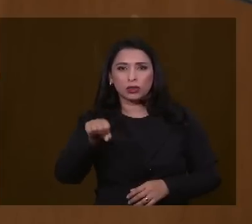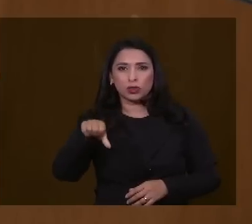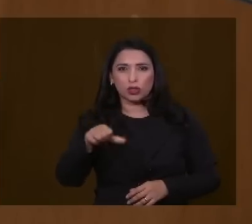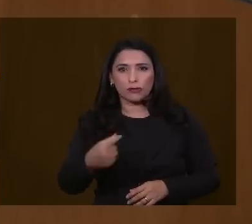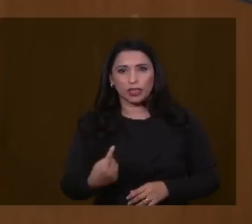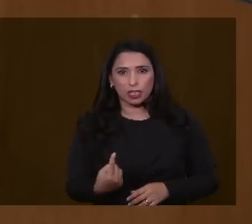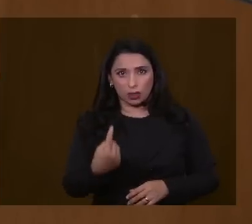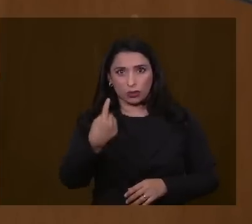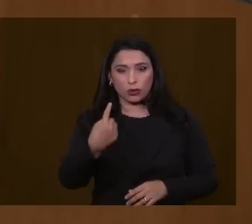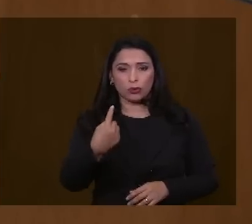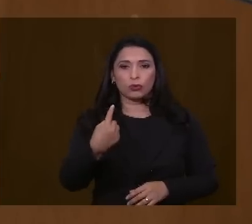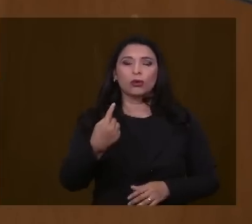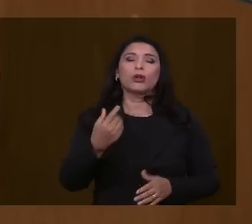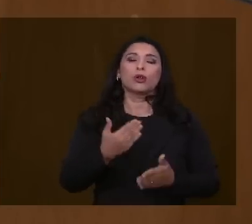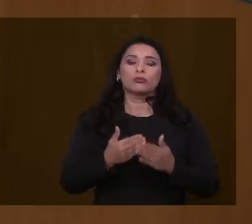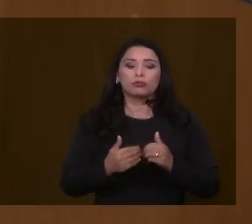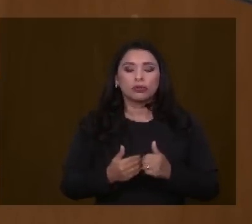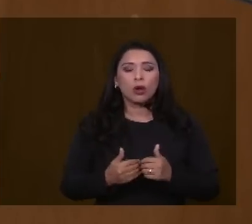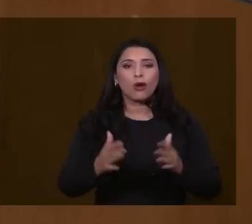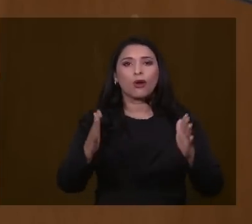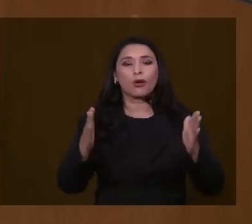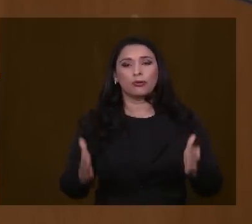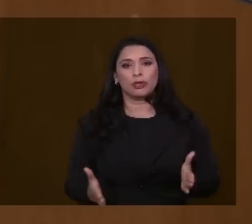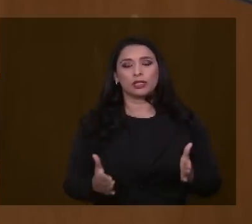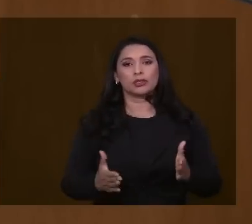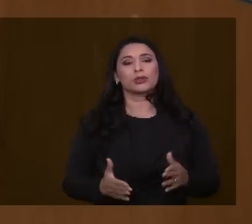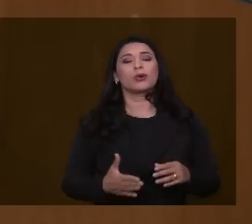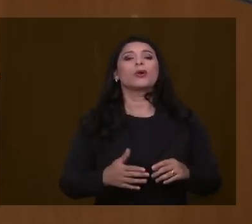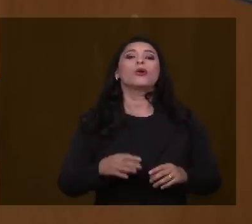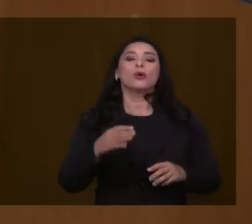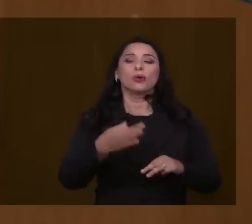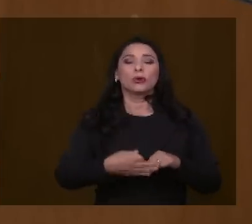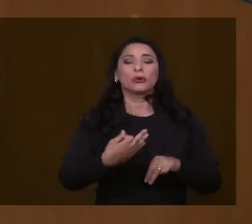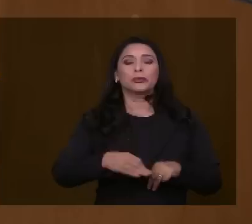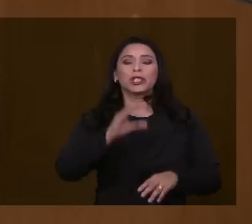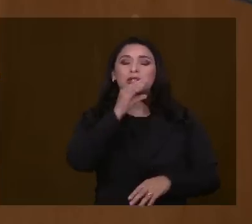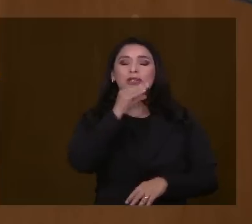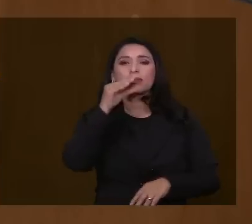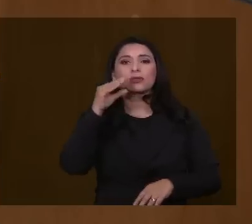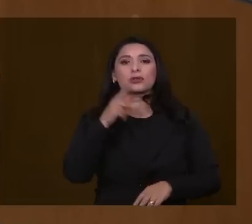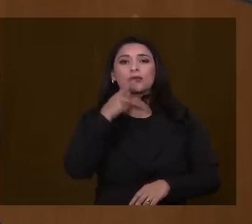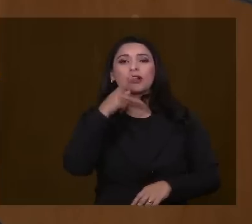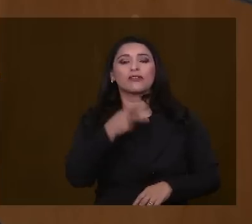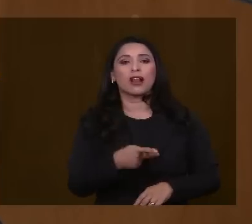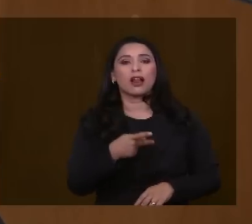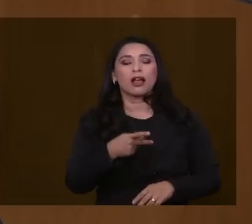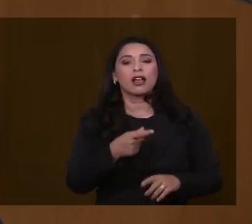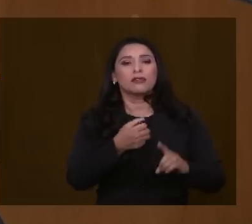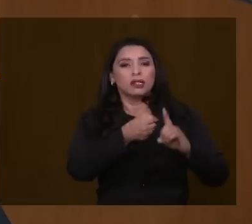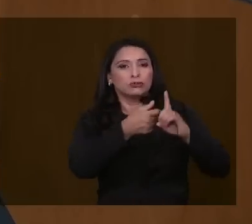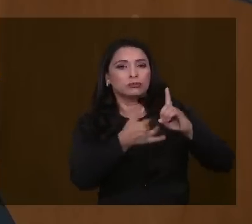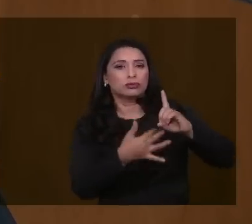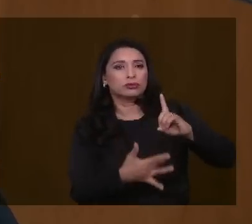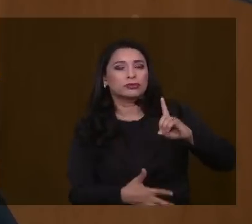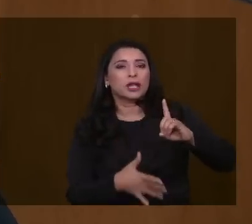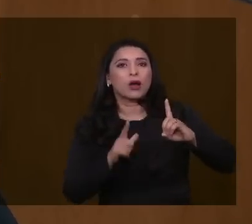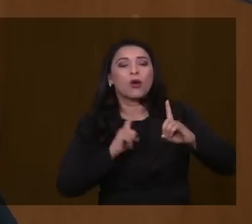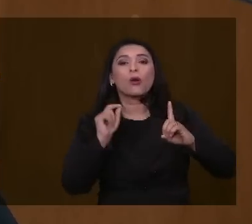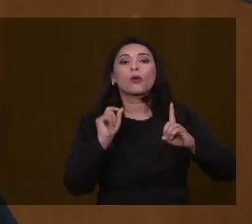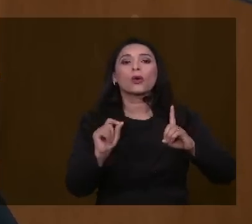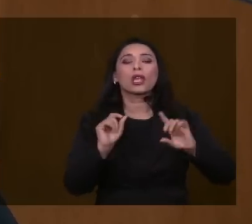1891, dizia nosso sempre decano, esta cerimônia expressa o símbolo